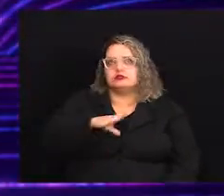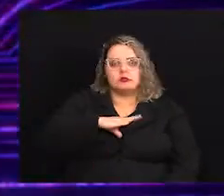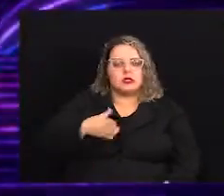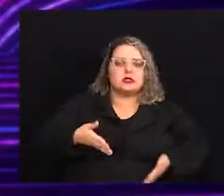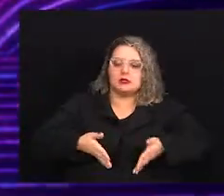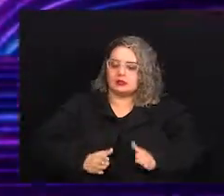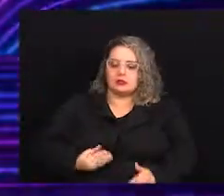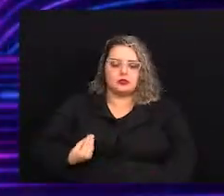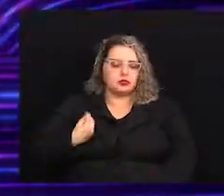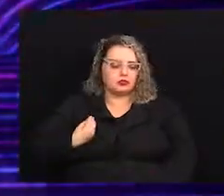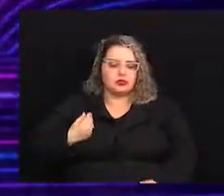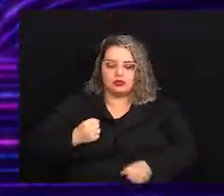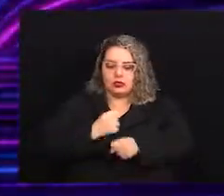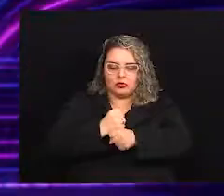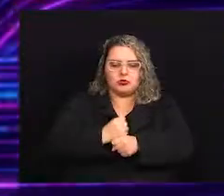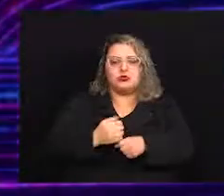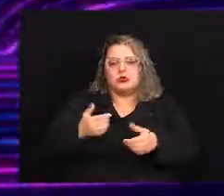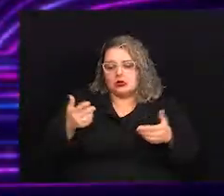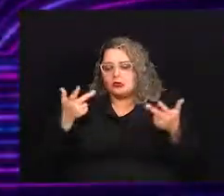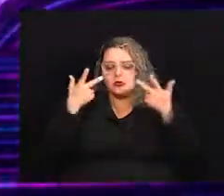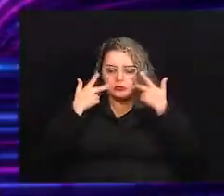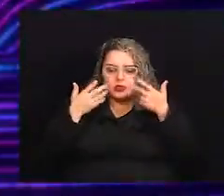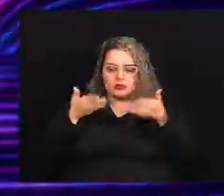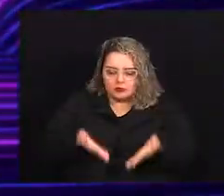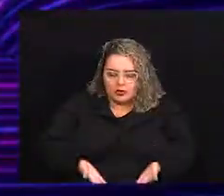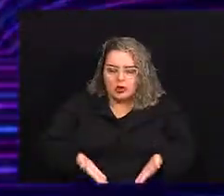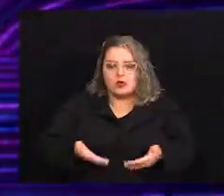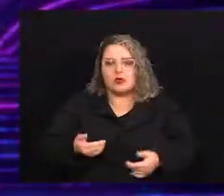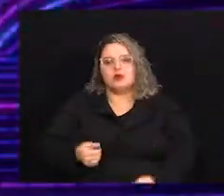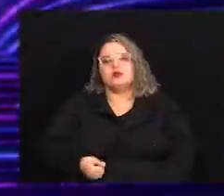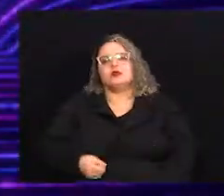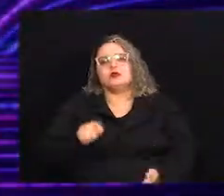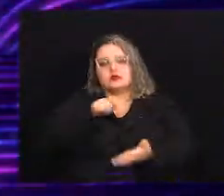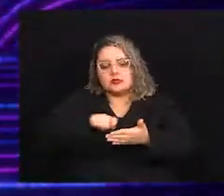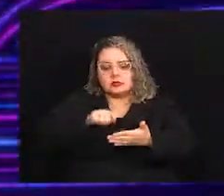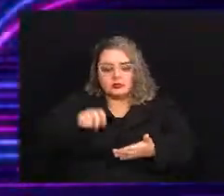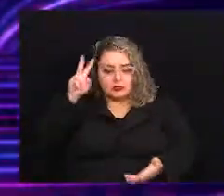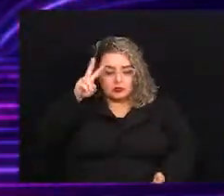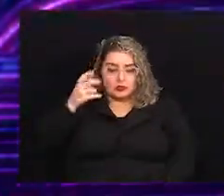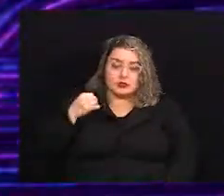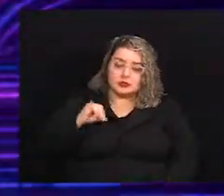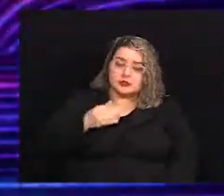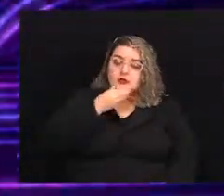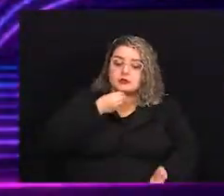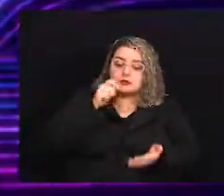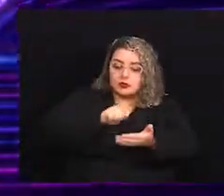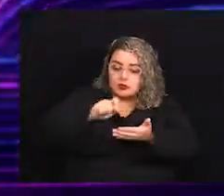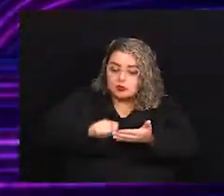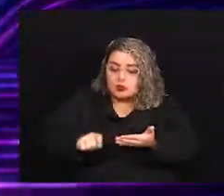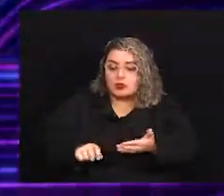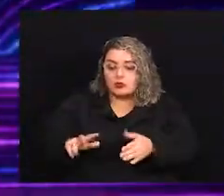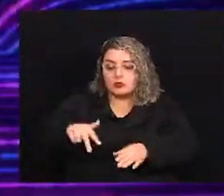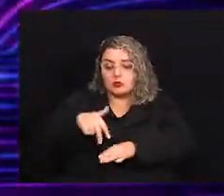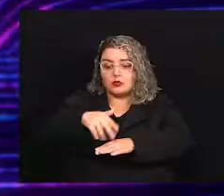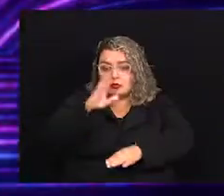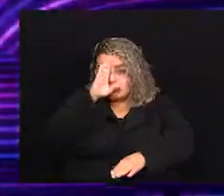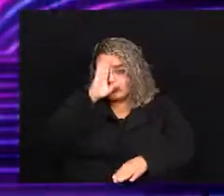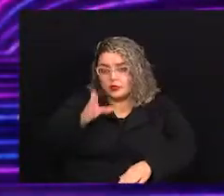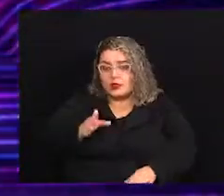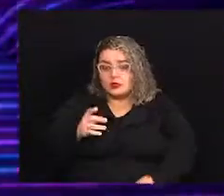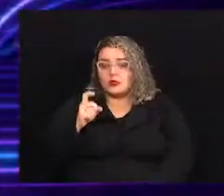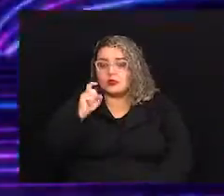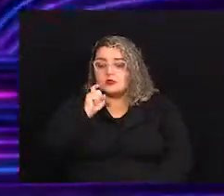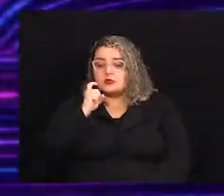cidade onde você vive, no ano, né, que você está escrevendo a história, se você for um escritor e o personagem principal for